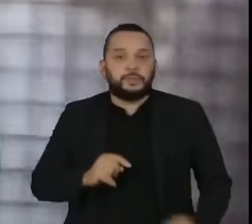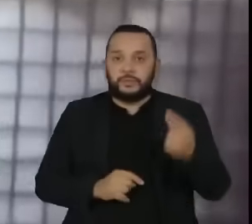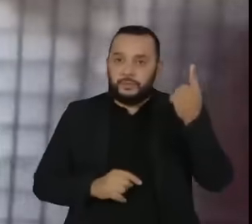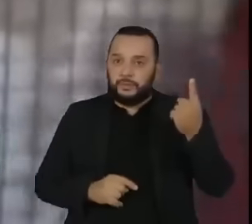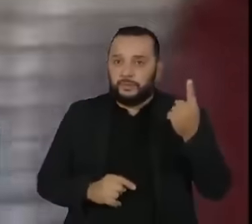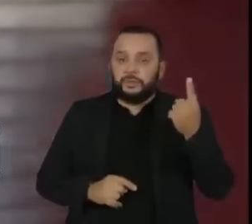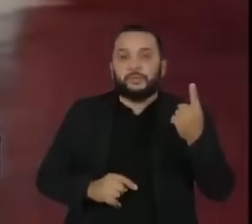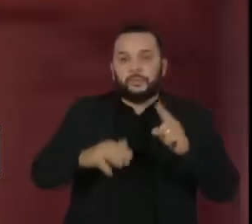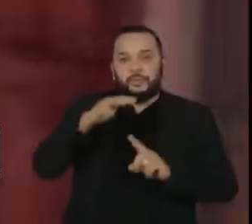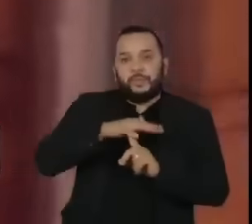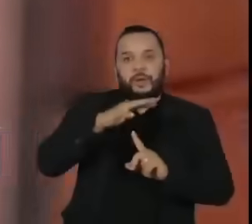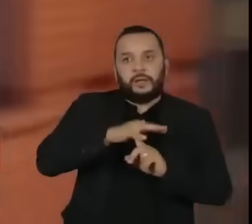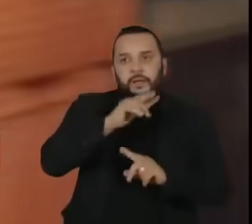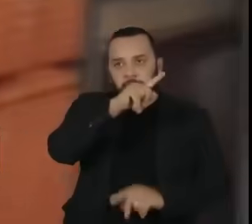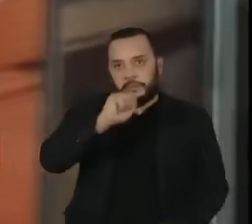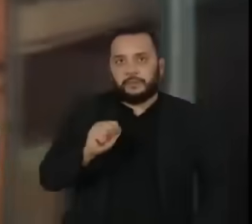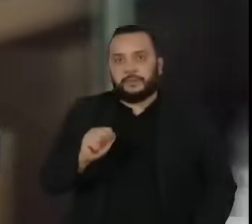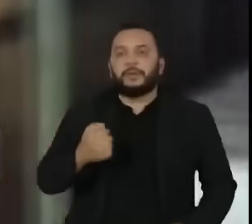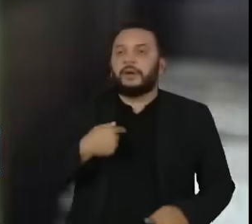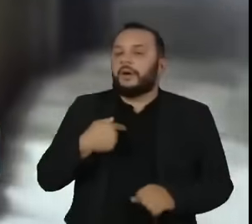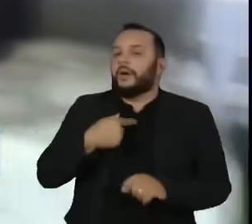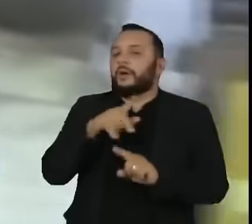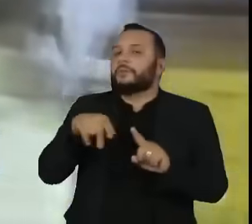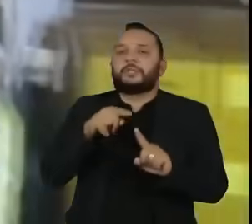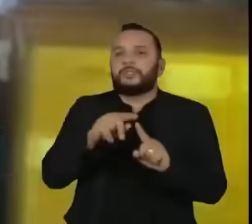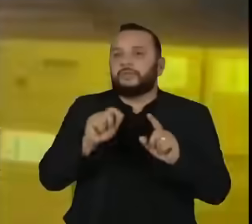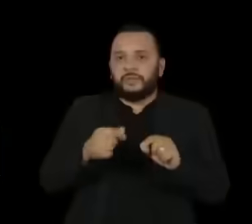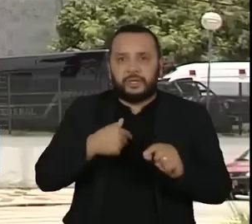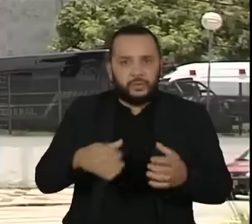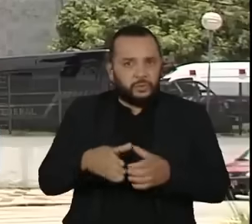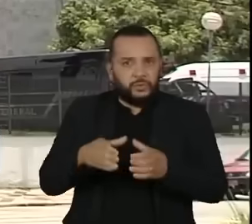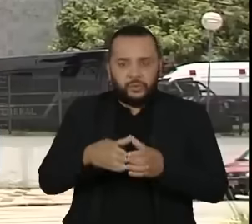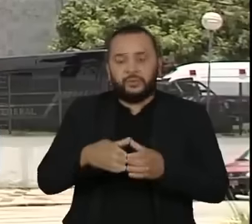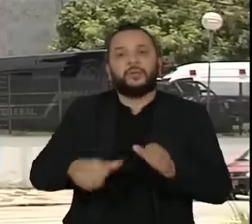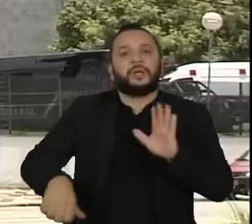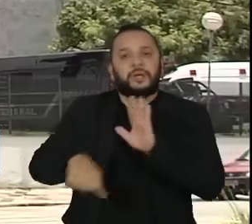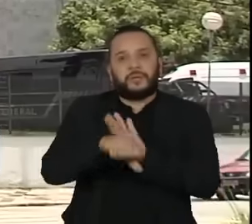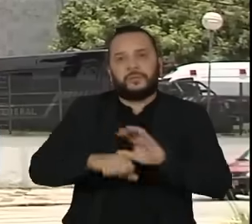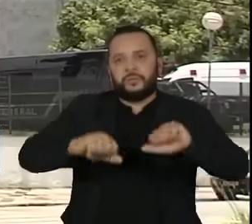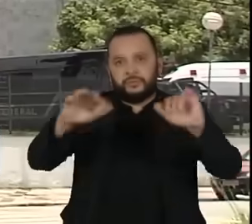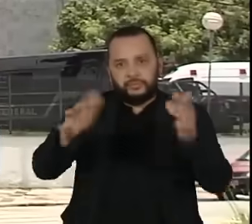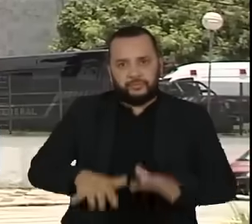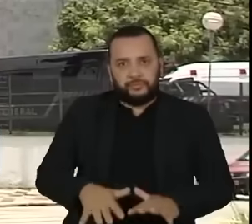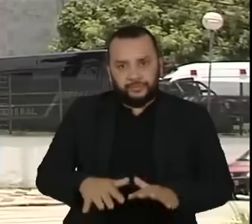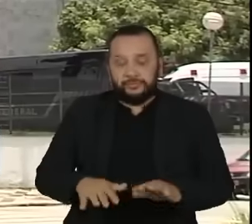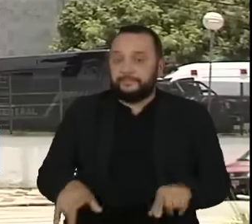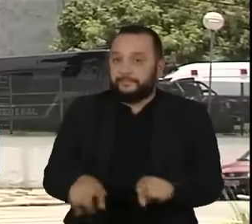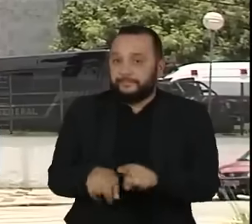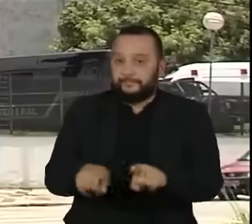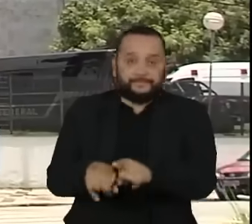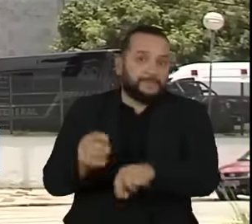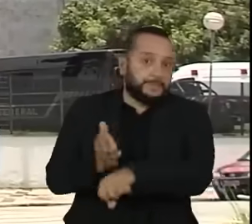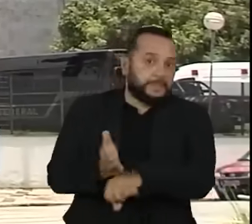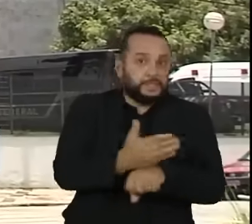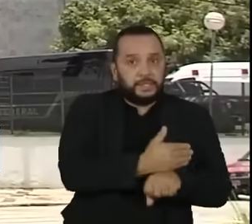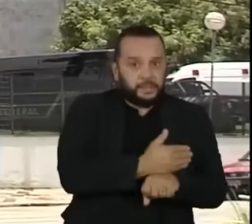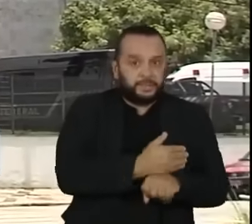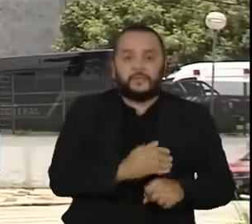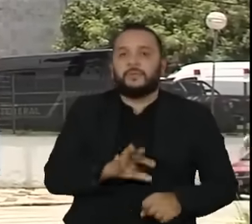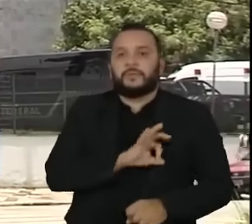no Paraná. O objetivo seria desarticular essa organização criminosa. Um pouco mais cedo, a Polícia Federal